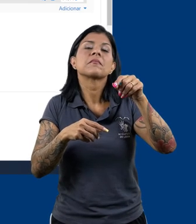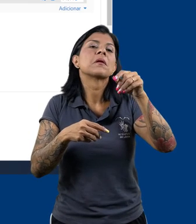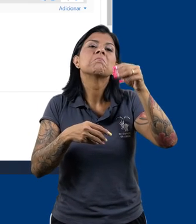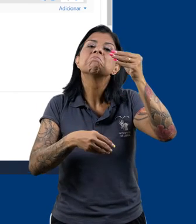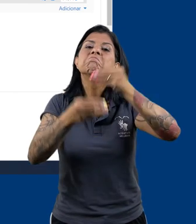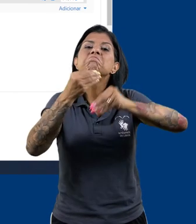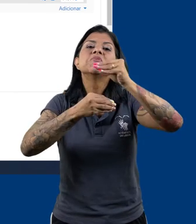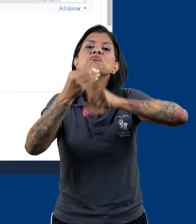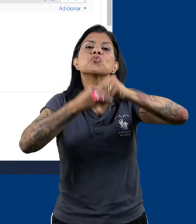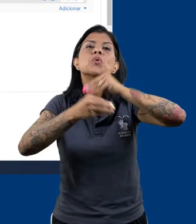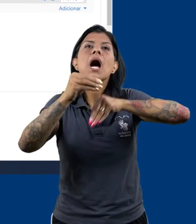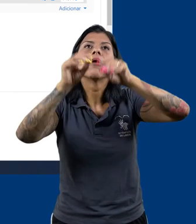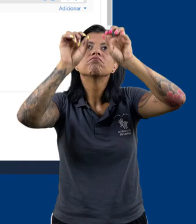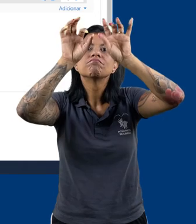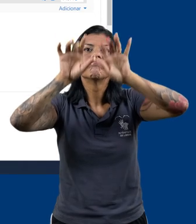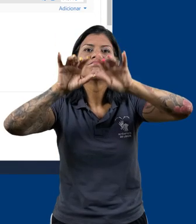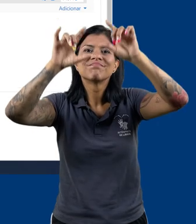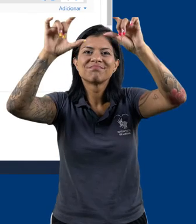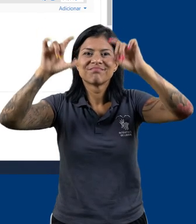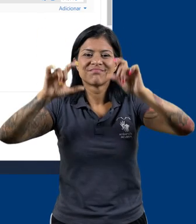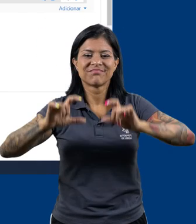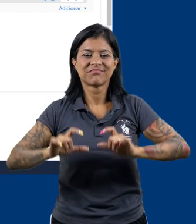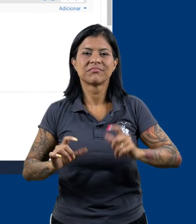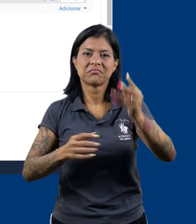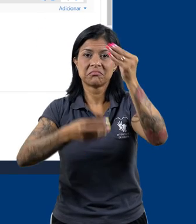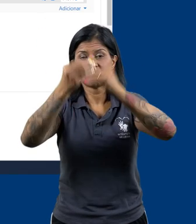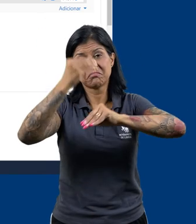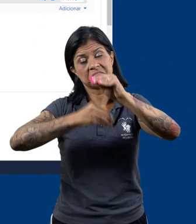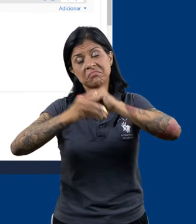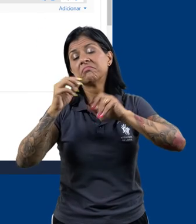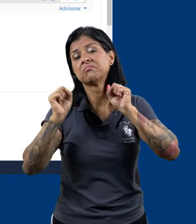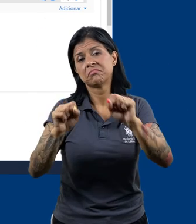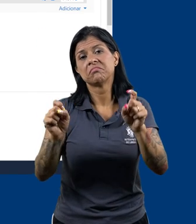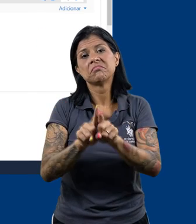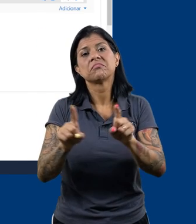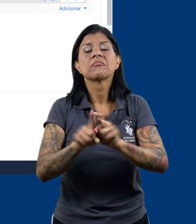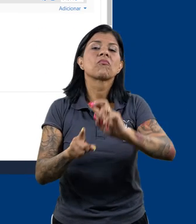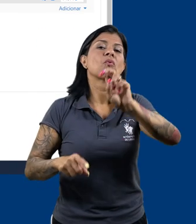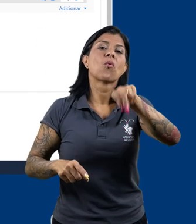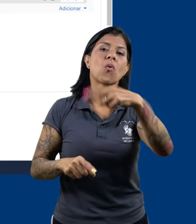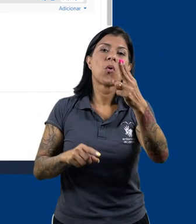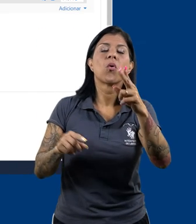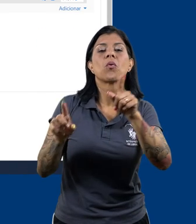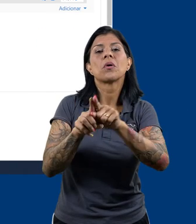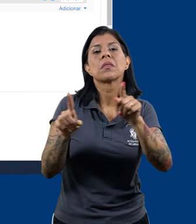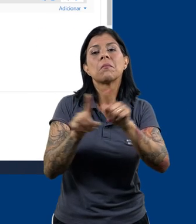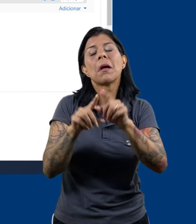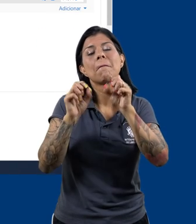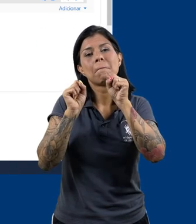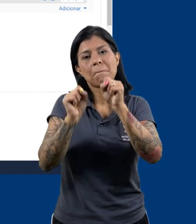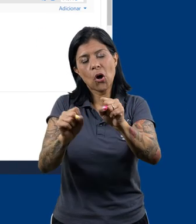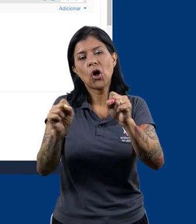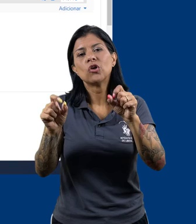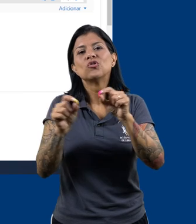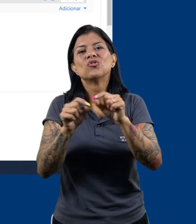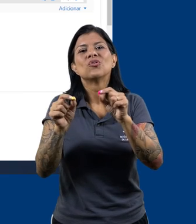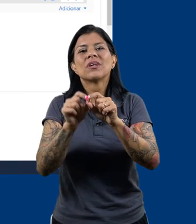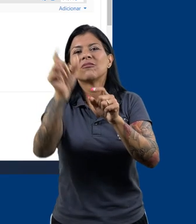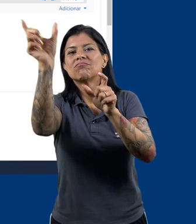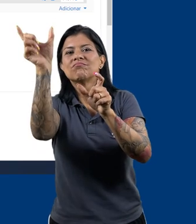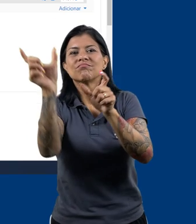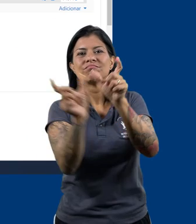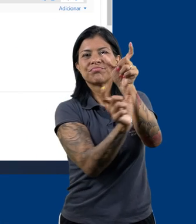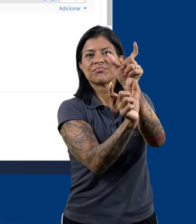opção Misturar as questões para misturar as questões e também podemos adicionar quebras de